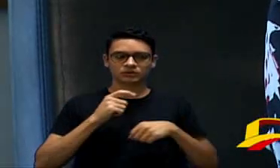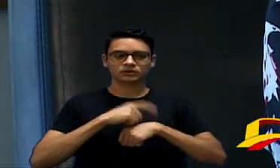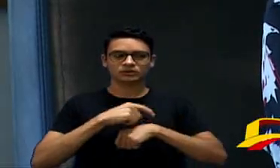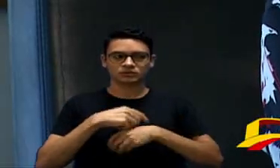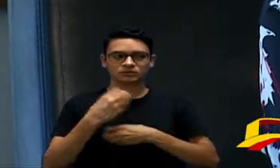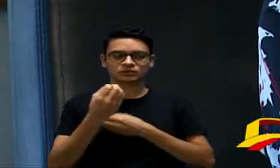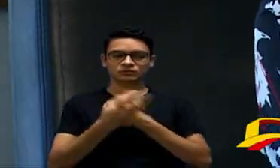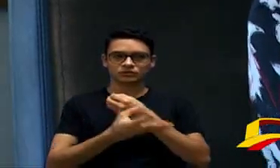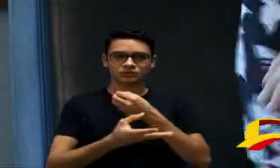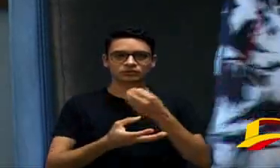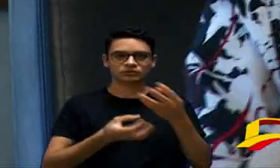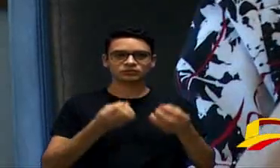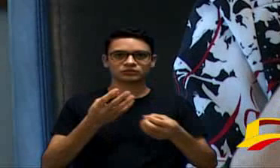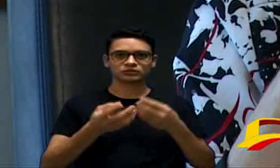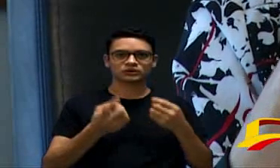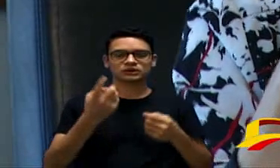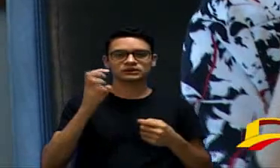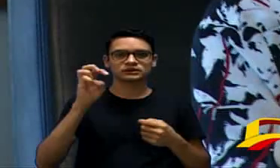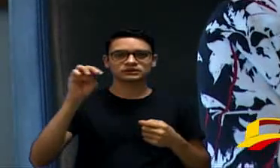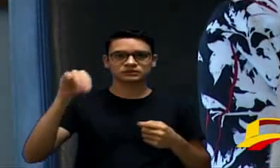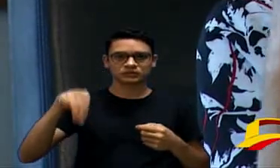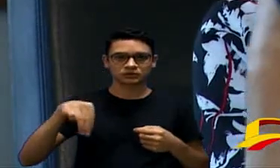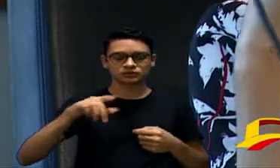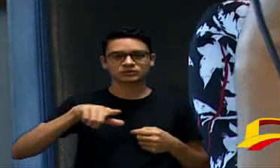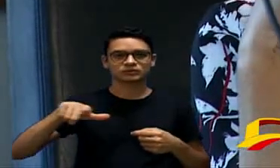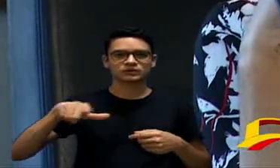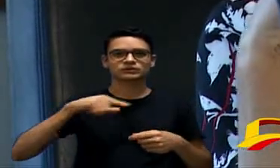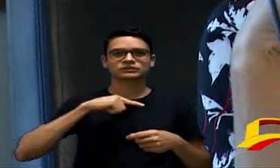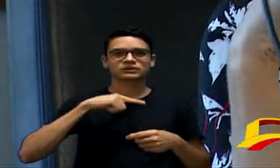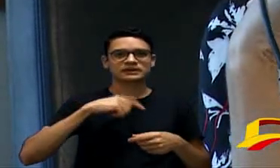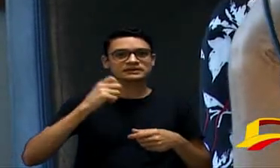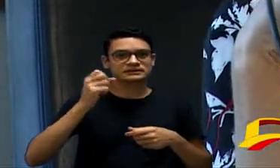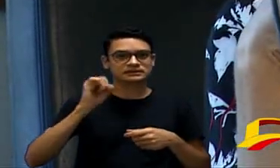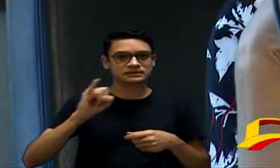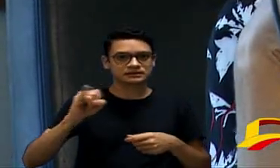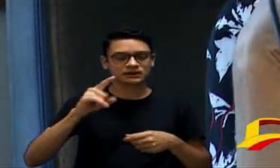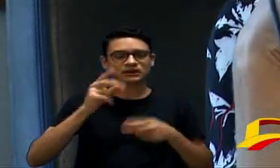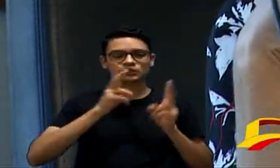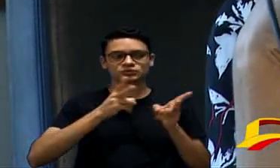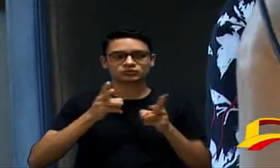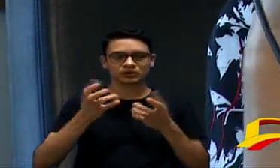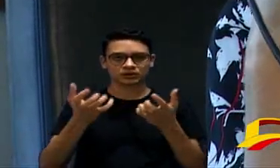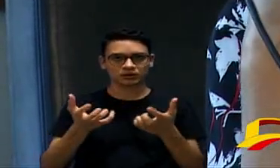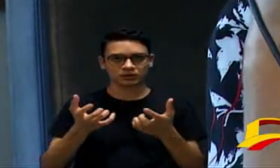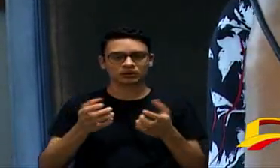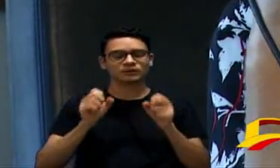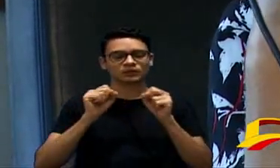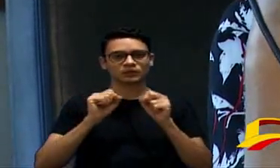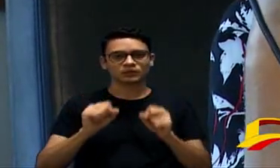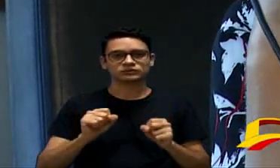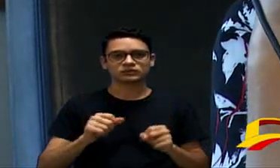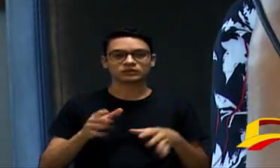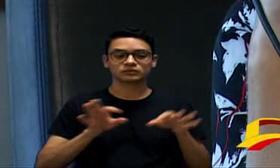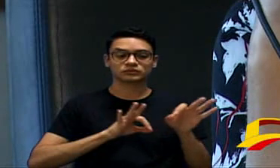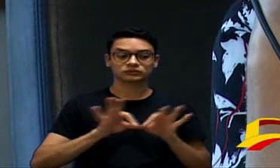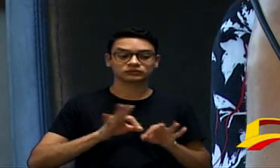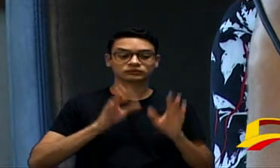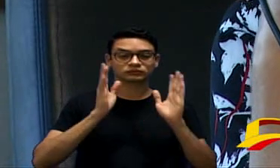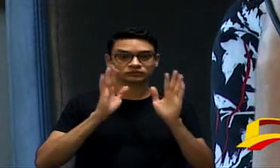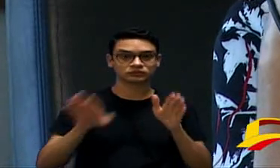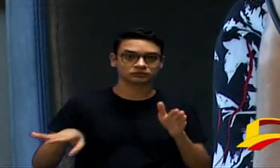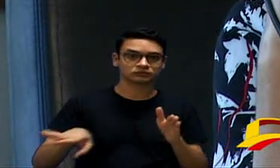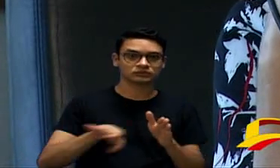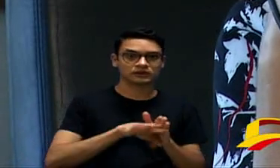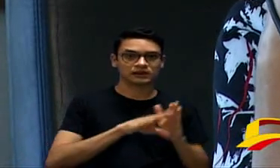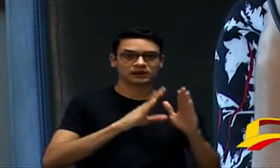Vossa Excelência. Eu cedo tempo. Tem mais 15 minutos. Passo para o vereador, se ele quiser continuar. O projeto ele já veio para essa